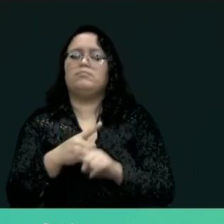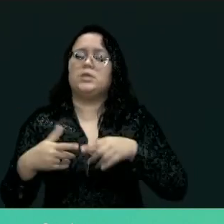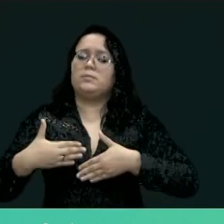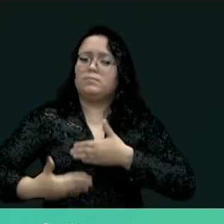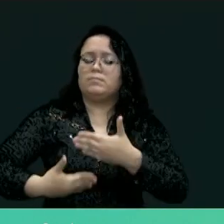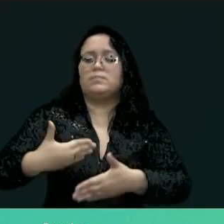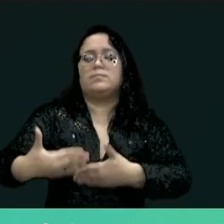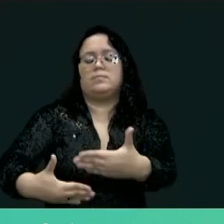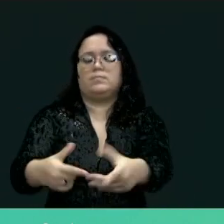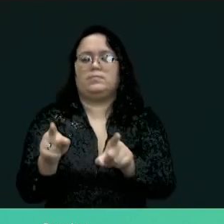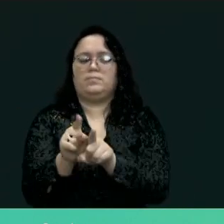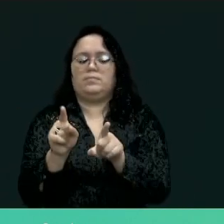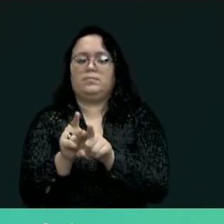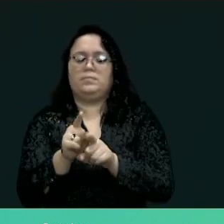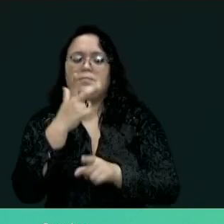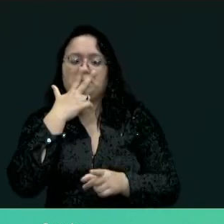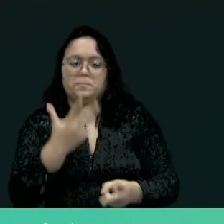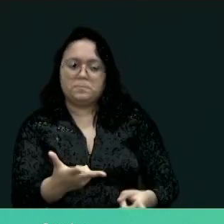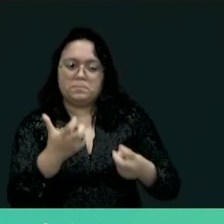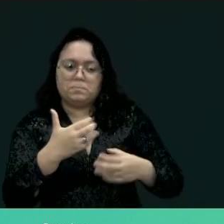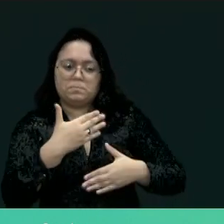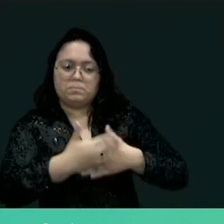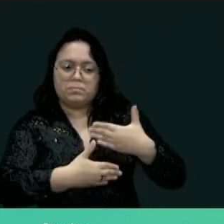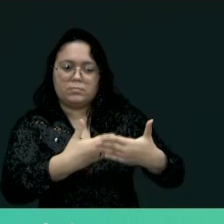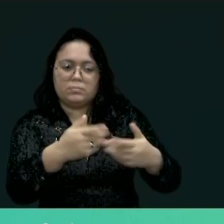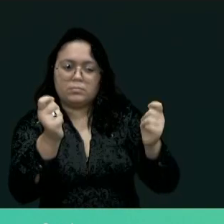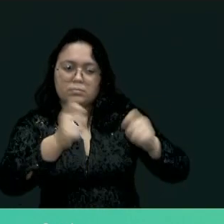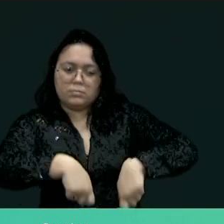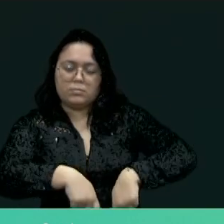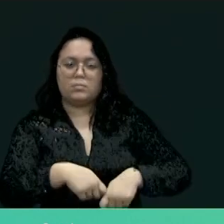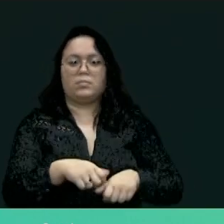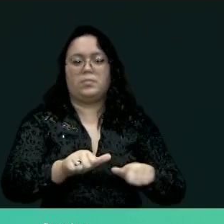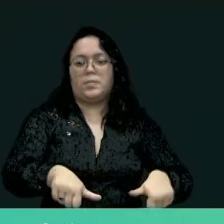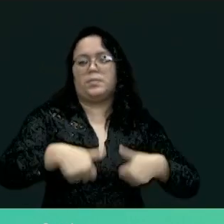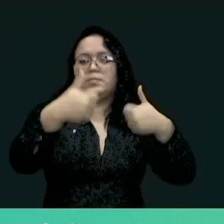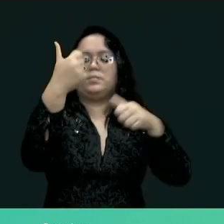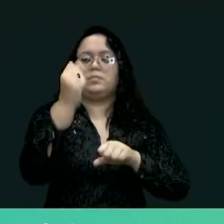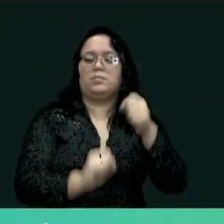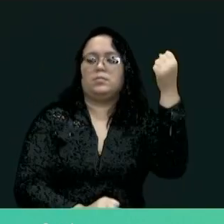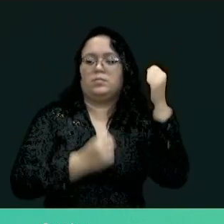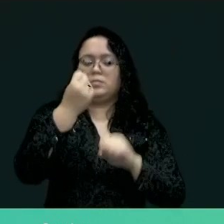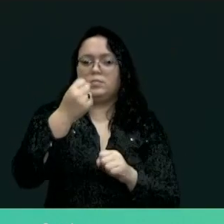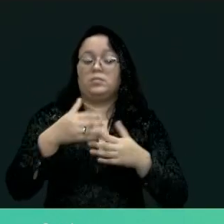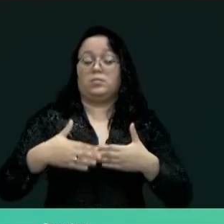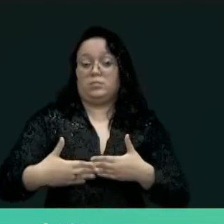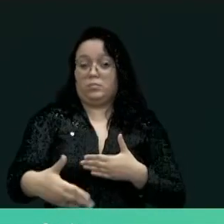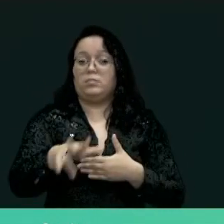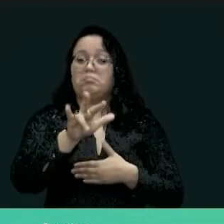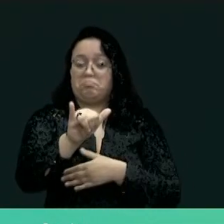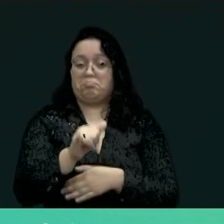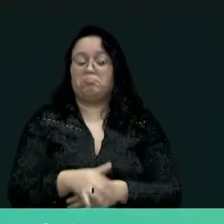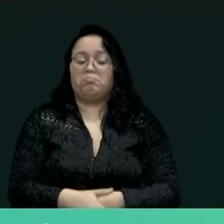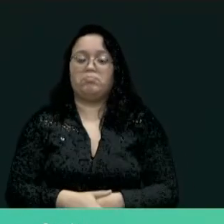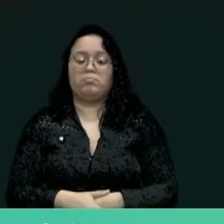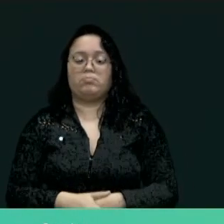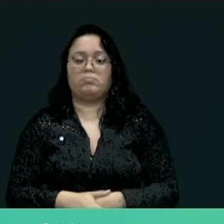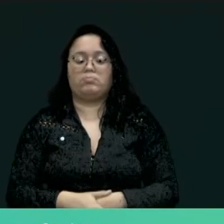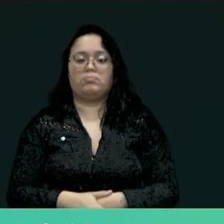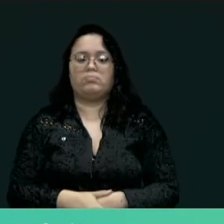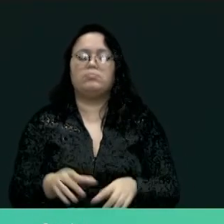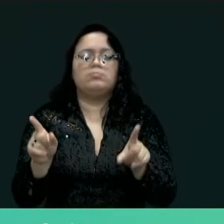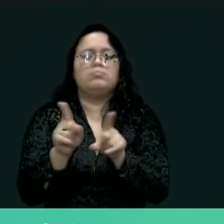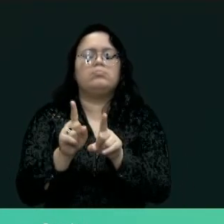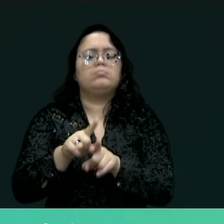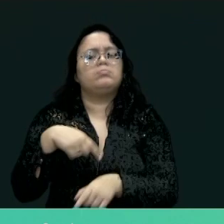passos para a construção e consolidação dessa indústria, que muito em breve teremos, e nós temos